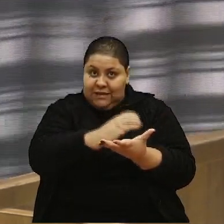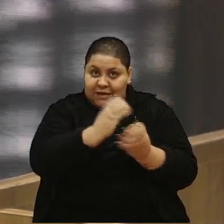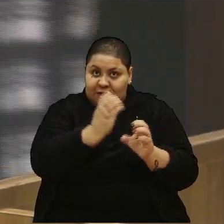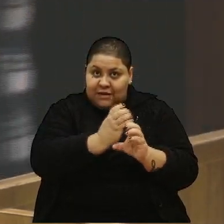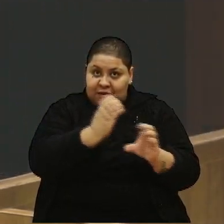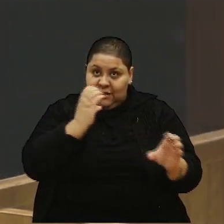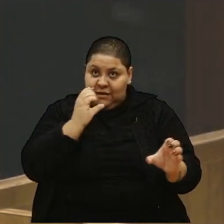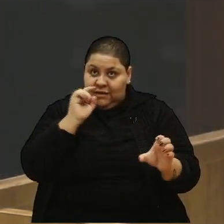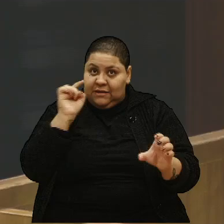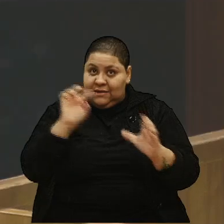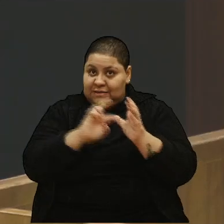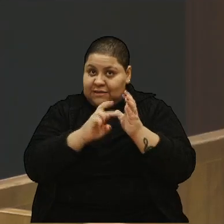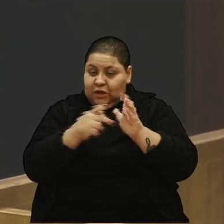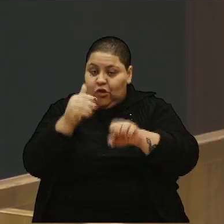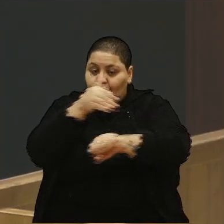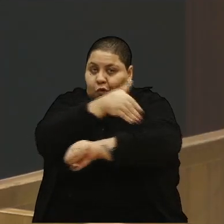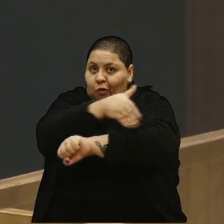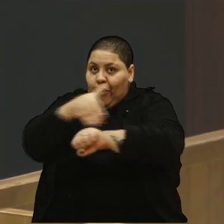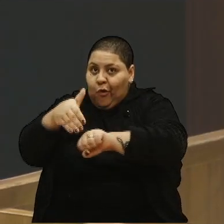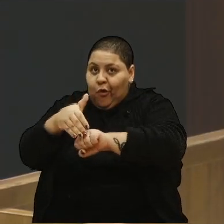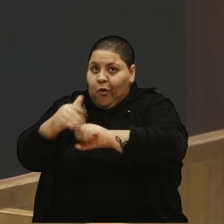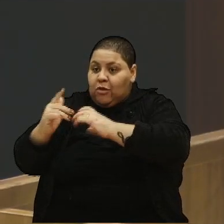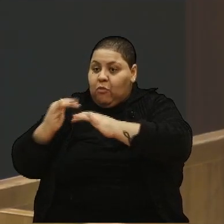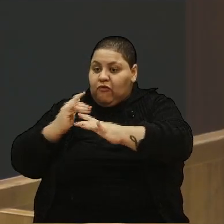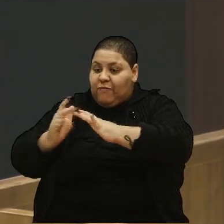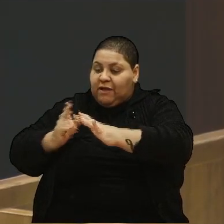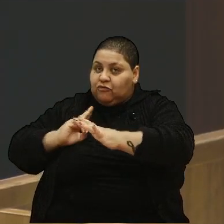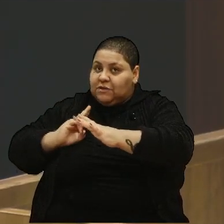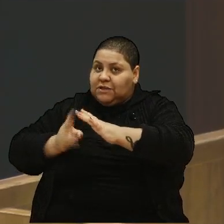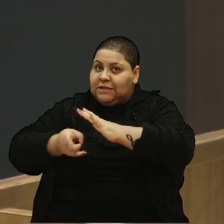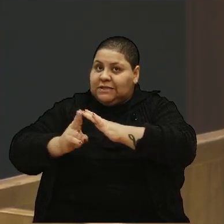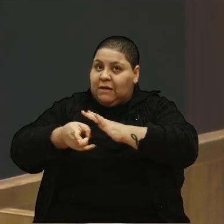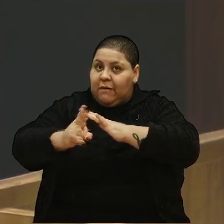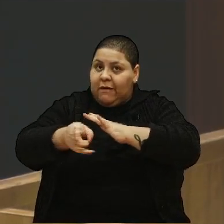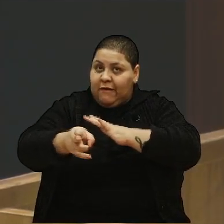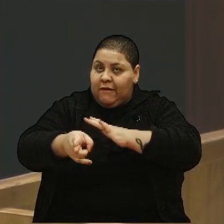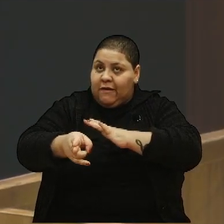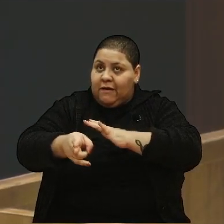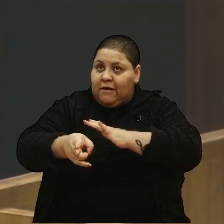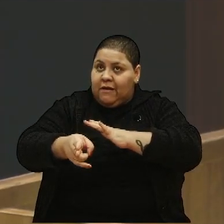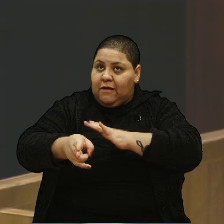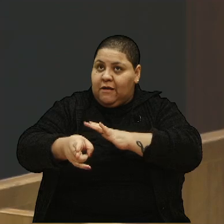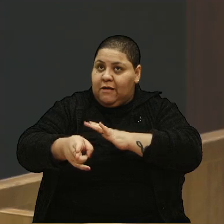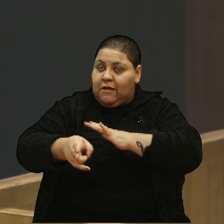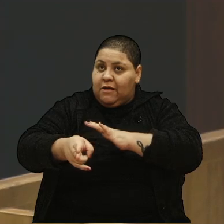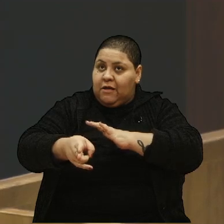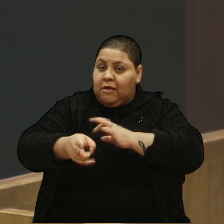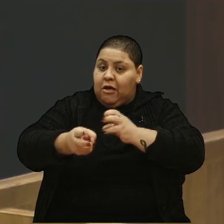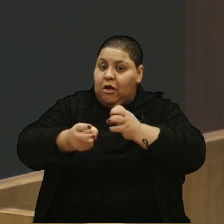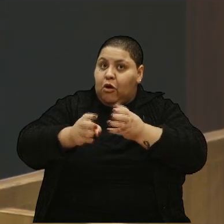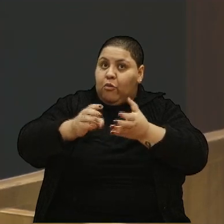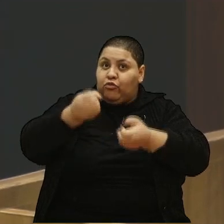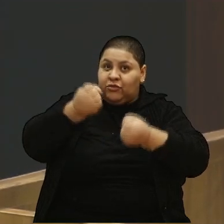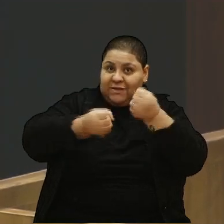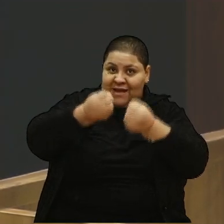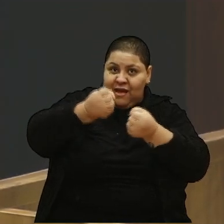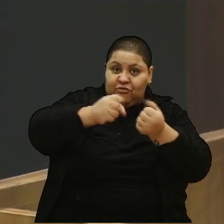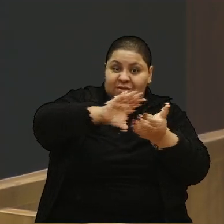uma estrada para ter um fluxo contínuo, justamente para retirar os veículos da área central.